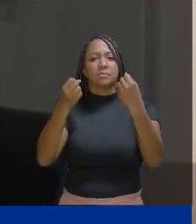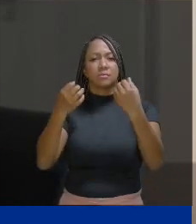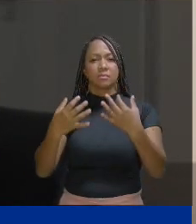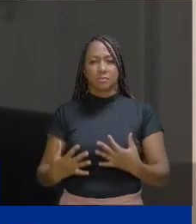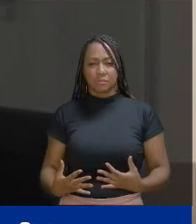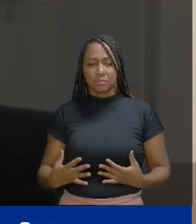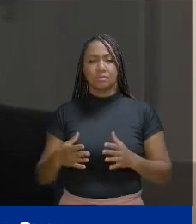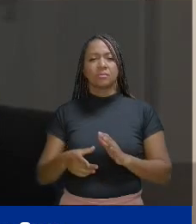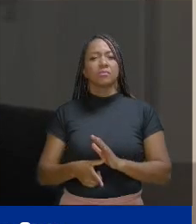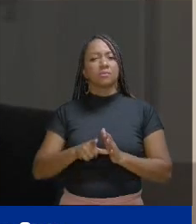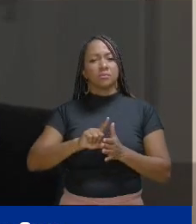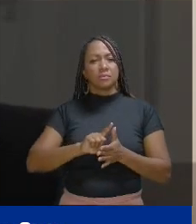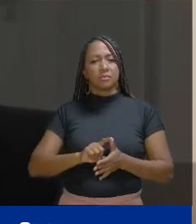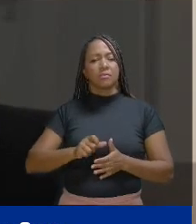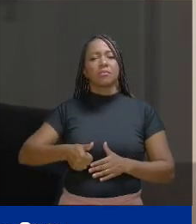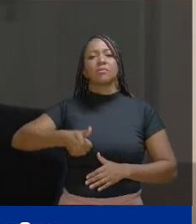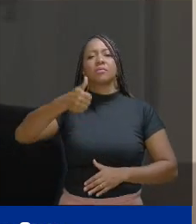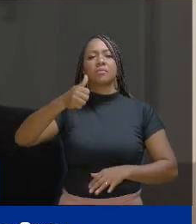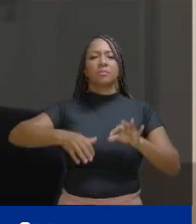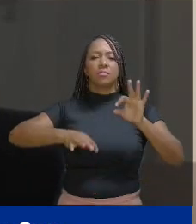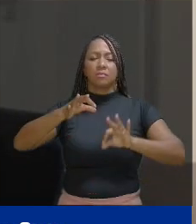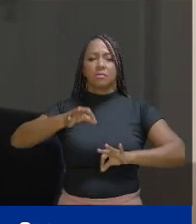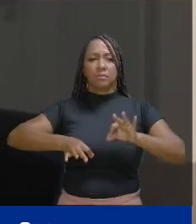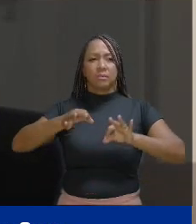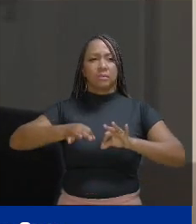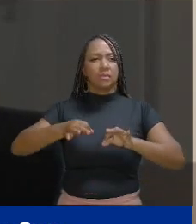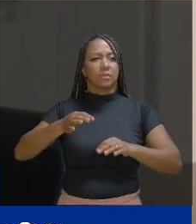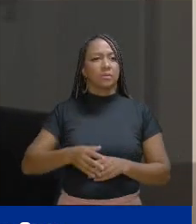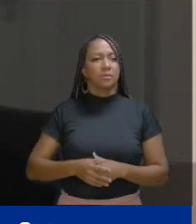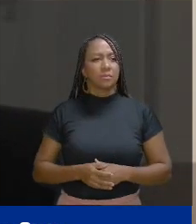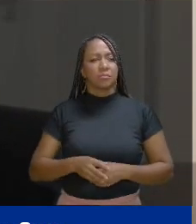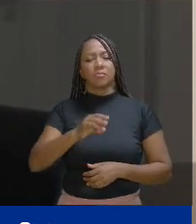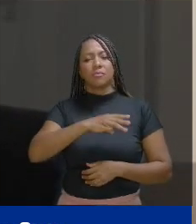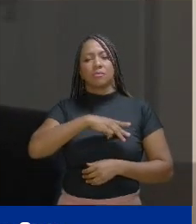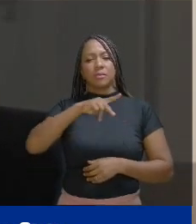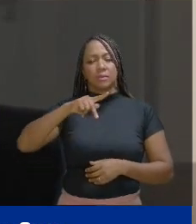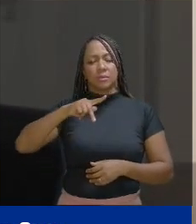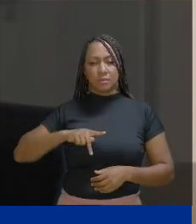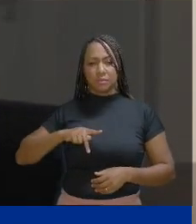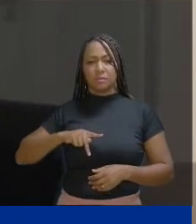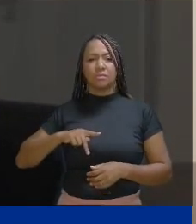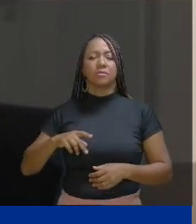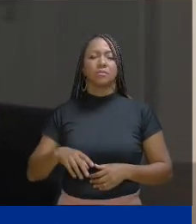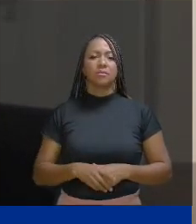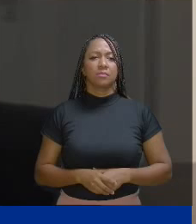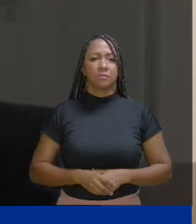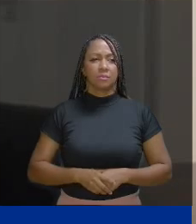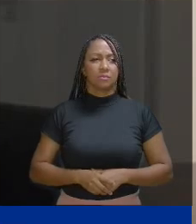foi considerado por essa corte no primeiro julgamento e nas imputações do Ministério Público.